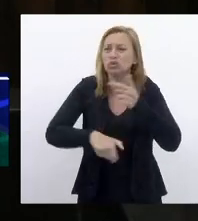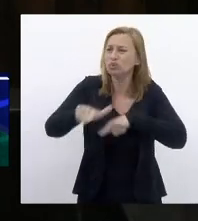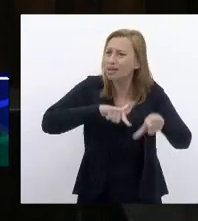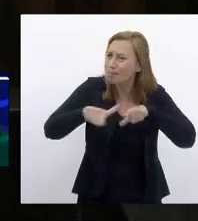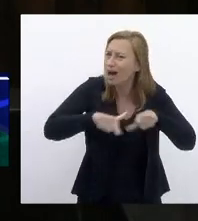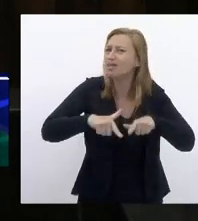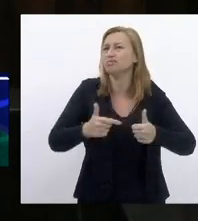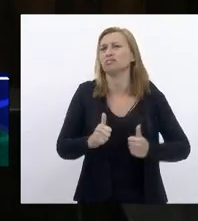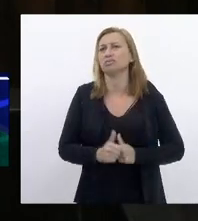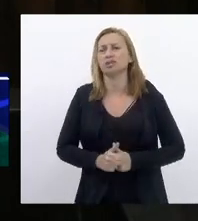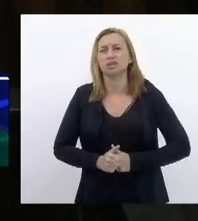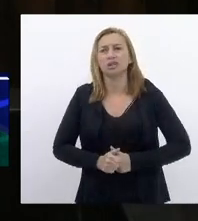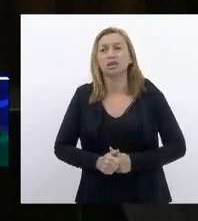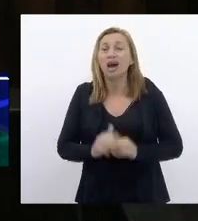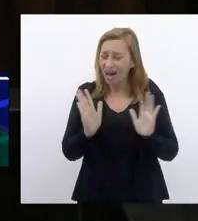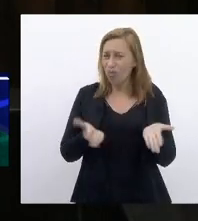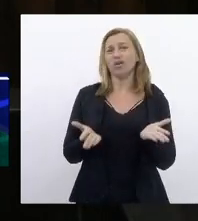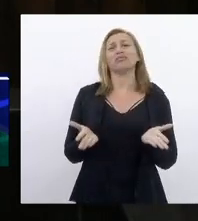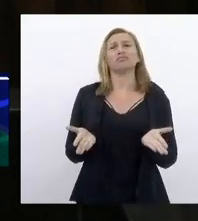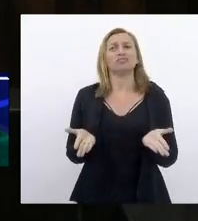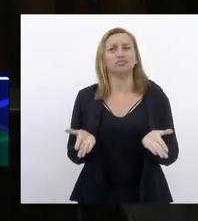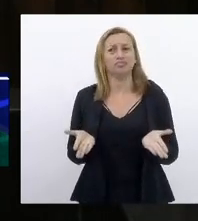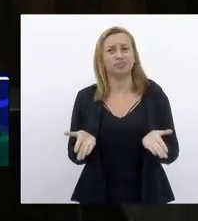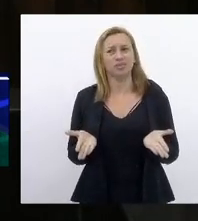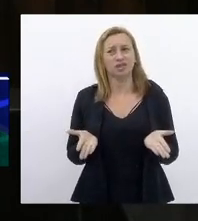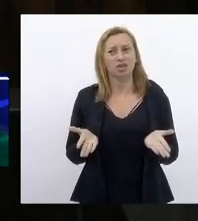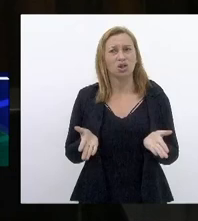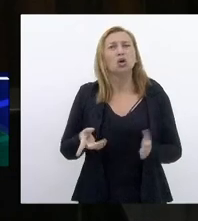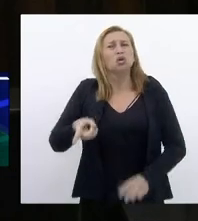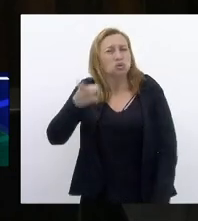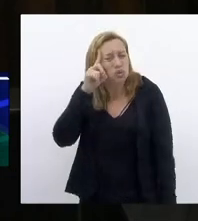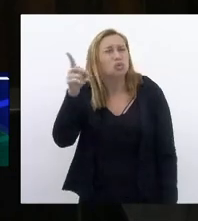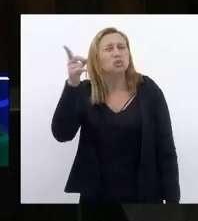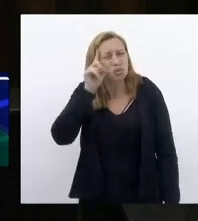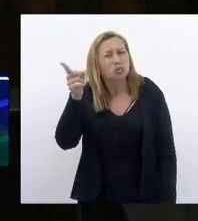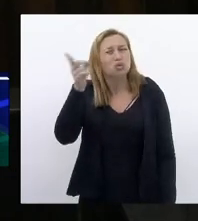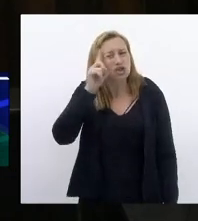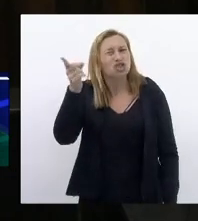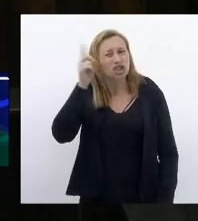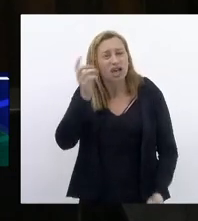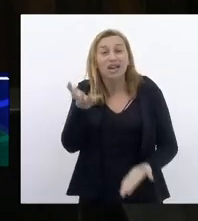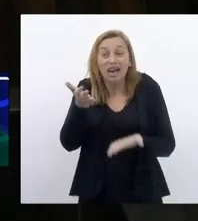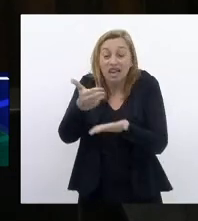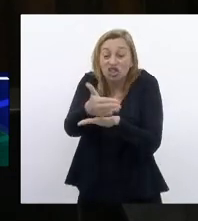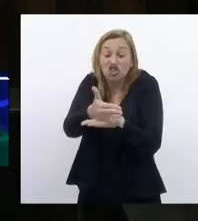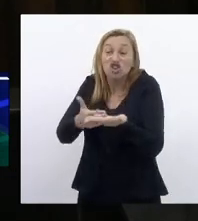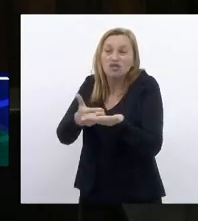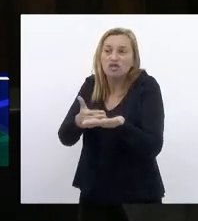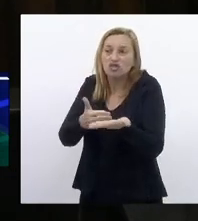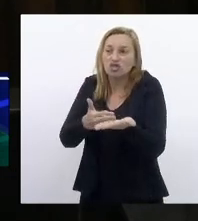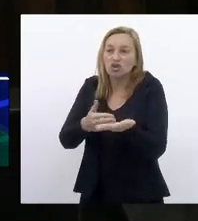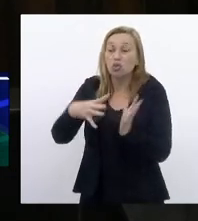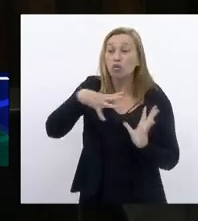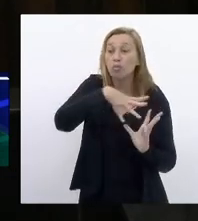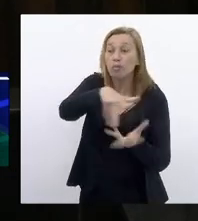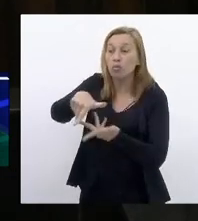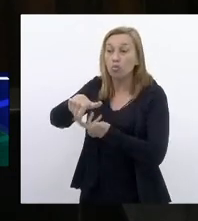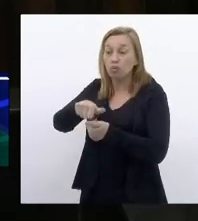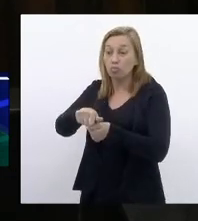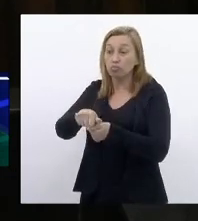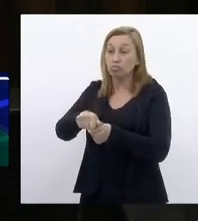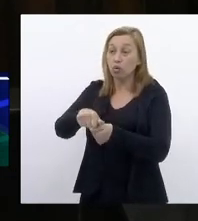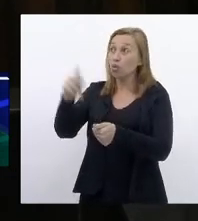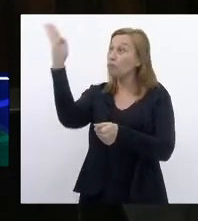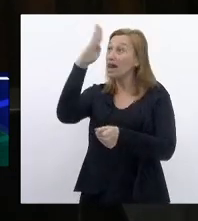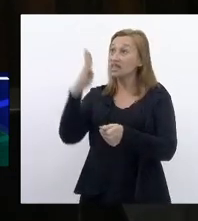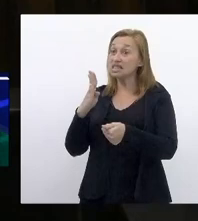trabalho. Agora, o tempo inteiro tentam dividir o Brasil, tentam dividir nossa